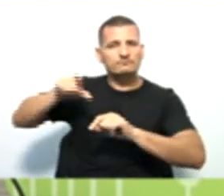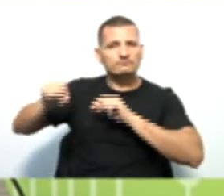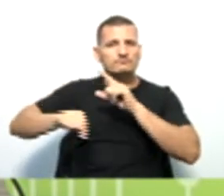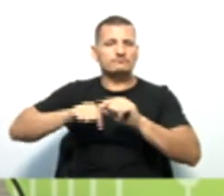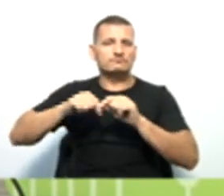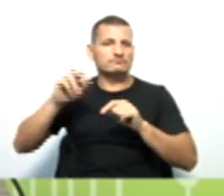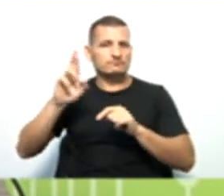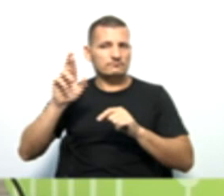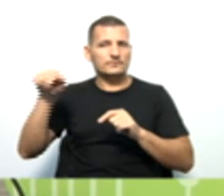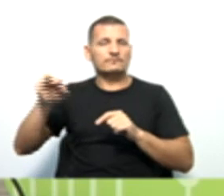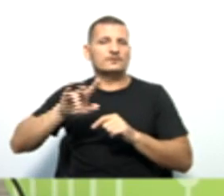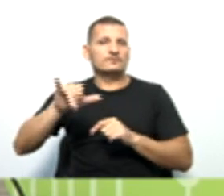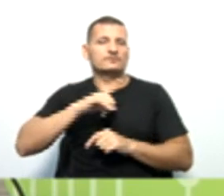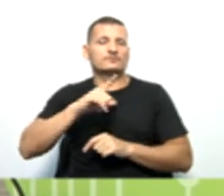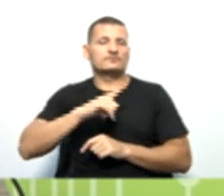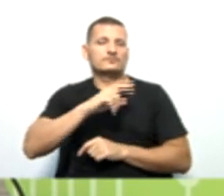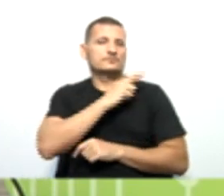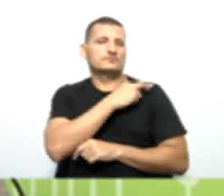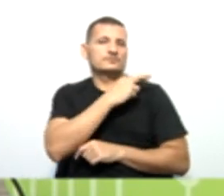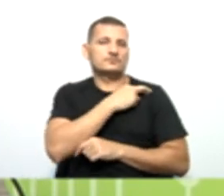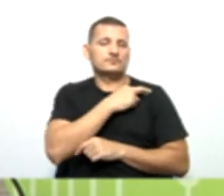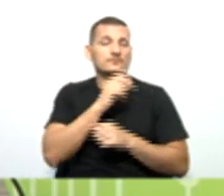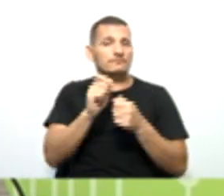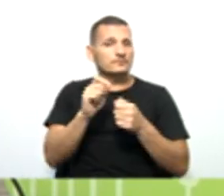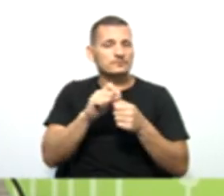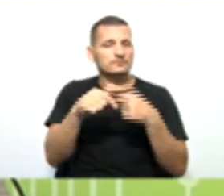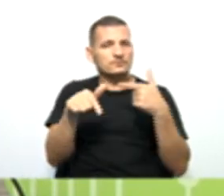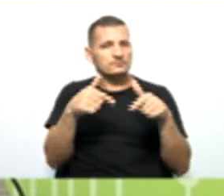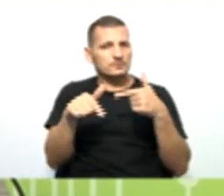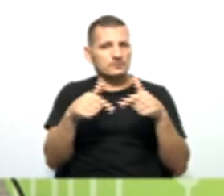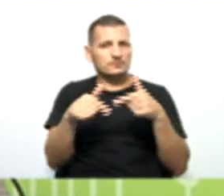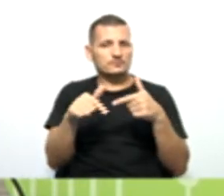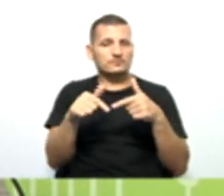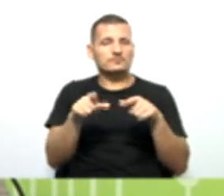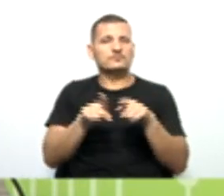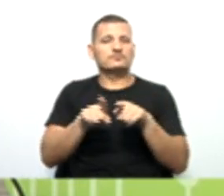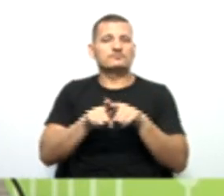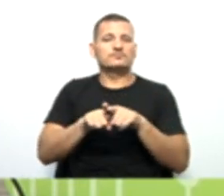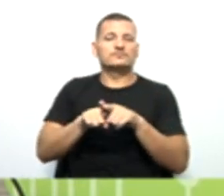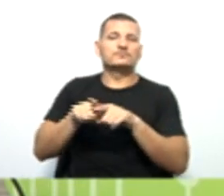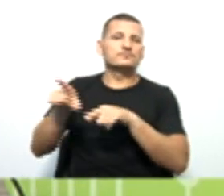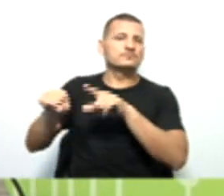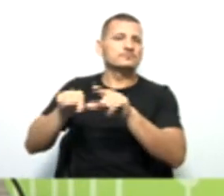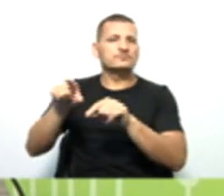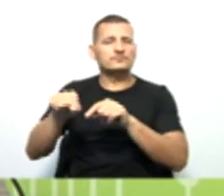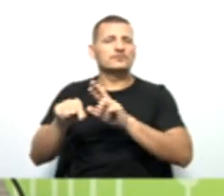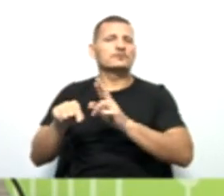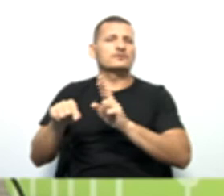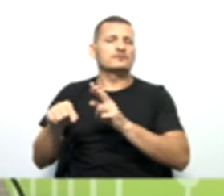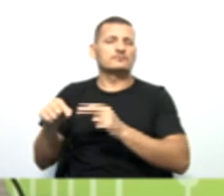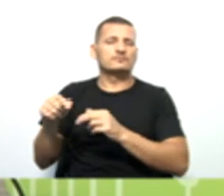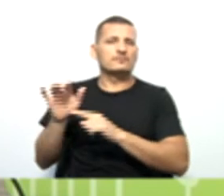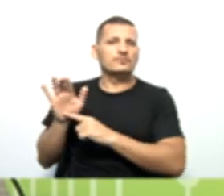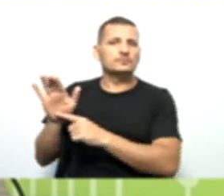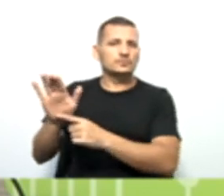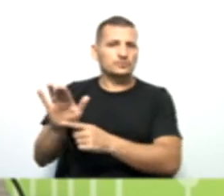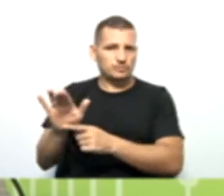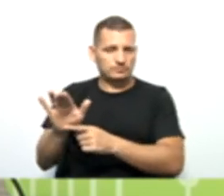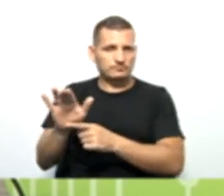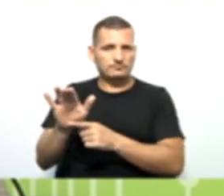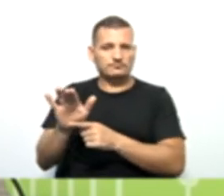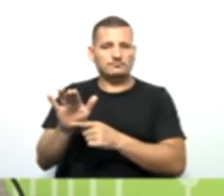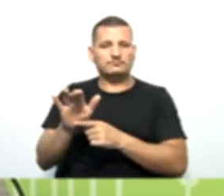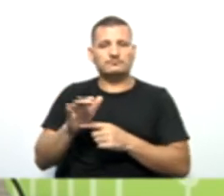realmente a atribuição de executar aquela tarefa e pode definir também quem são os colaboradores para a execução daquela